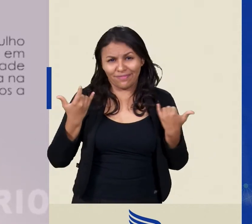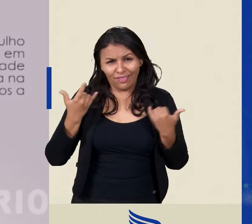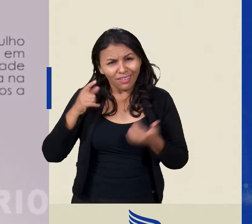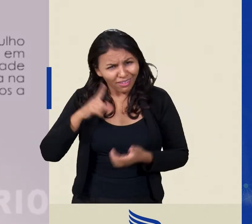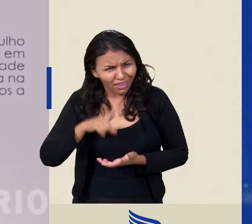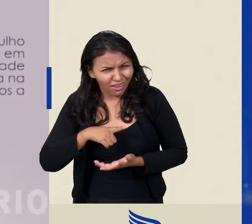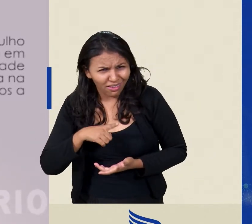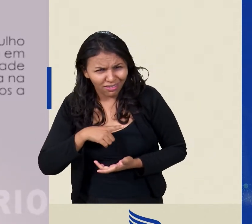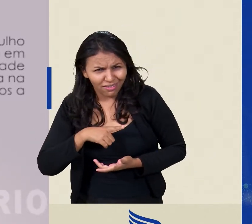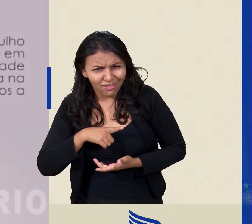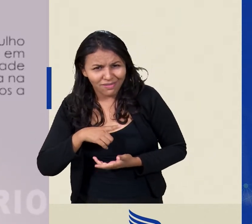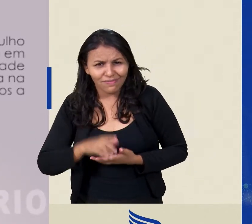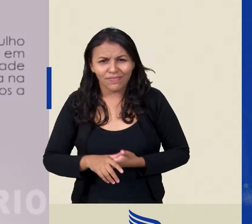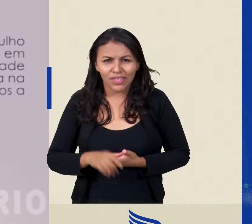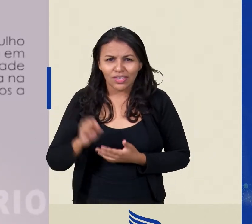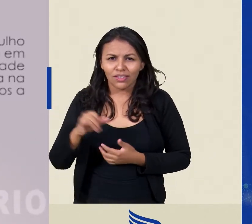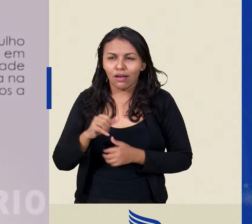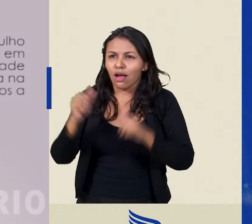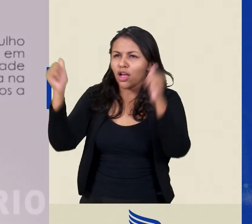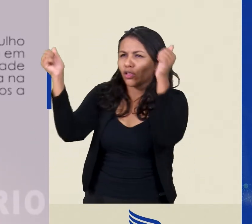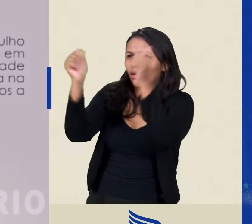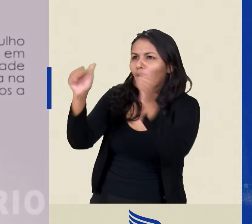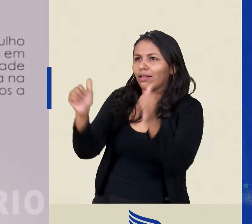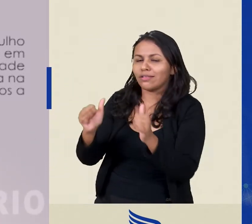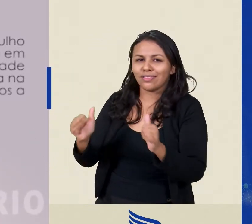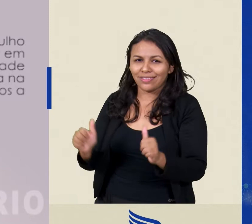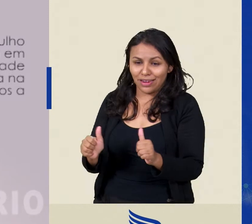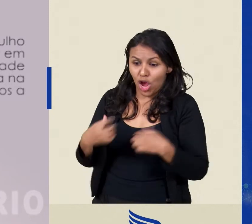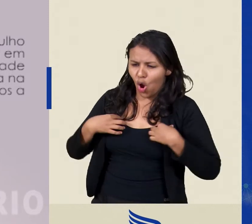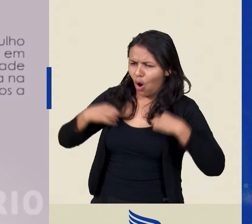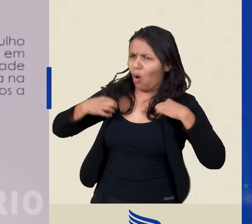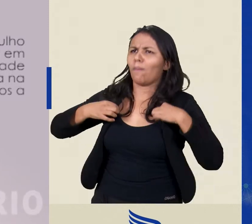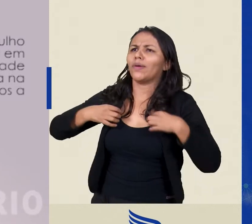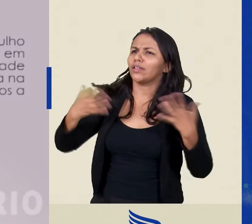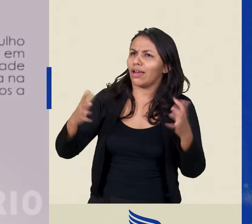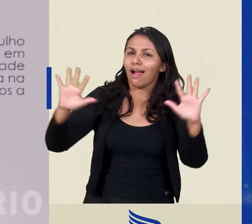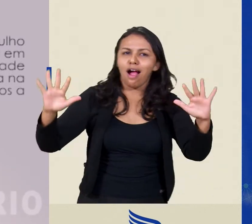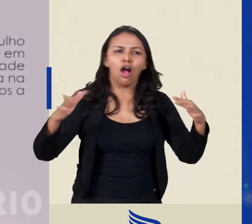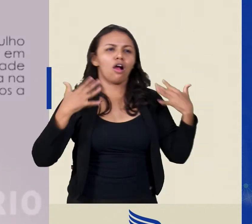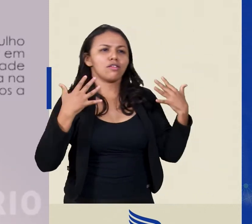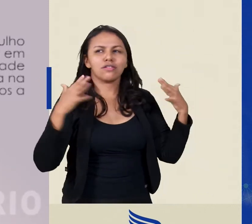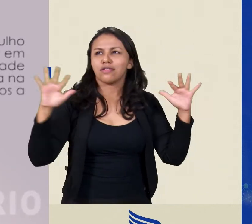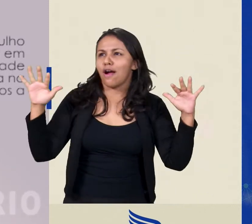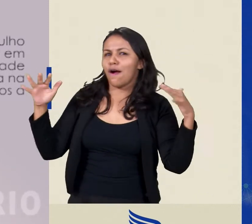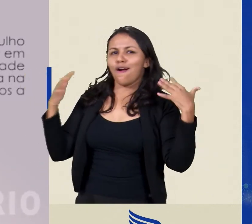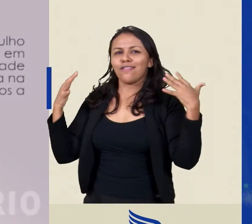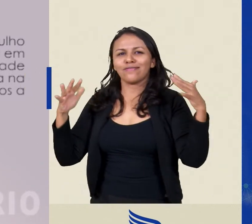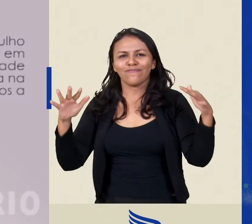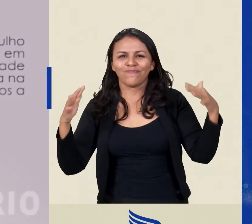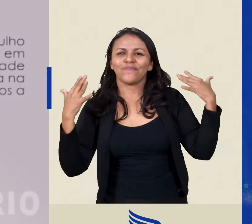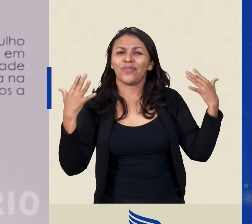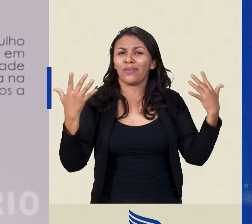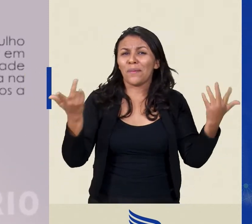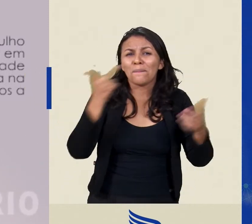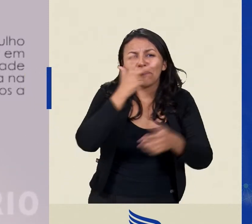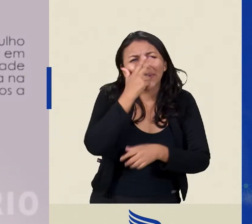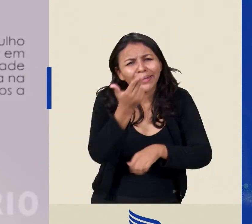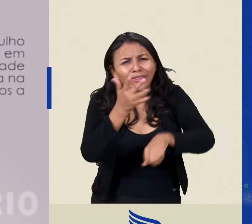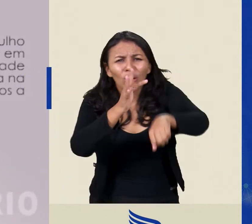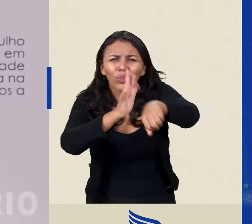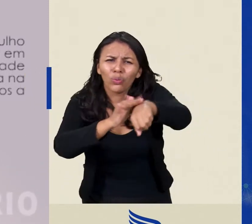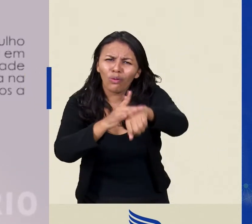coração? A idolatria praticada em matéria de vestuário é enfermidade moral. Não deve